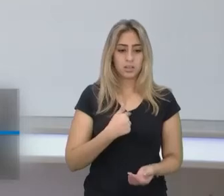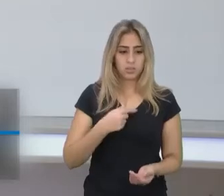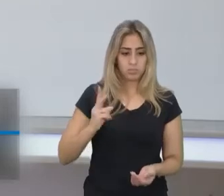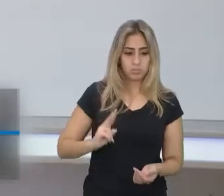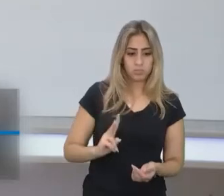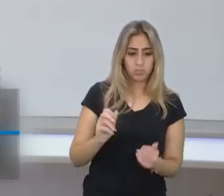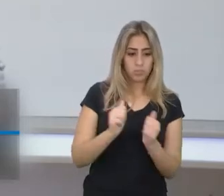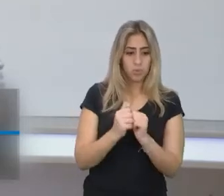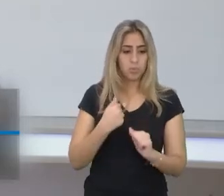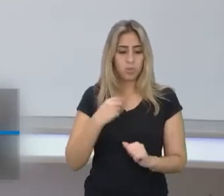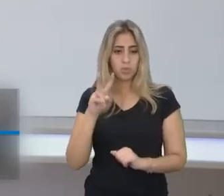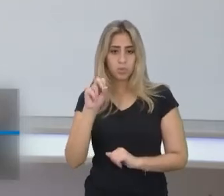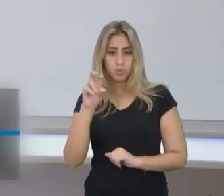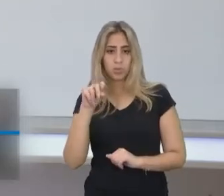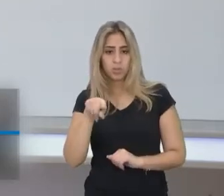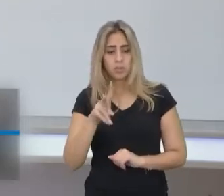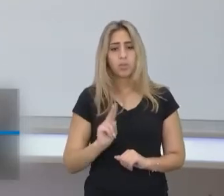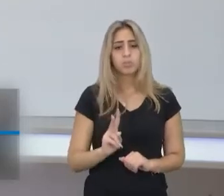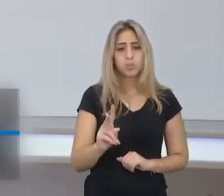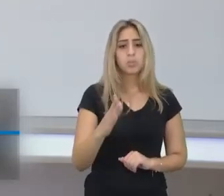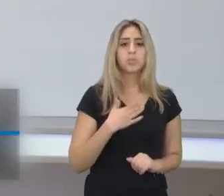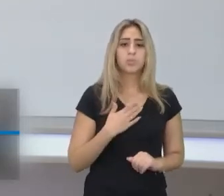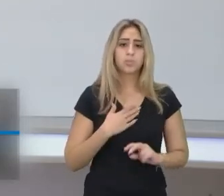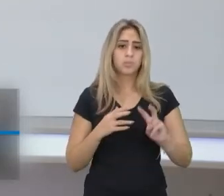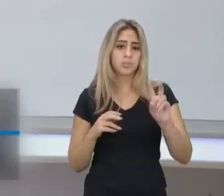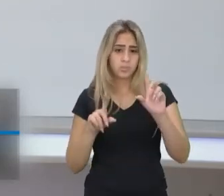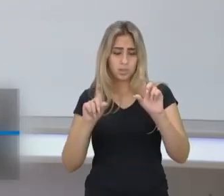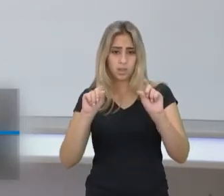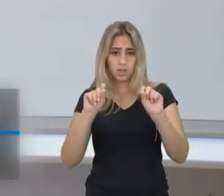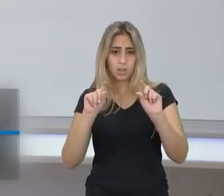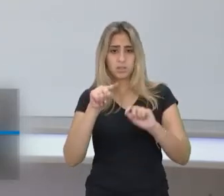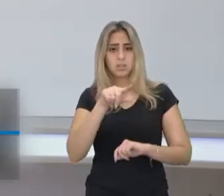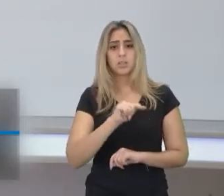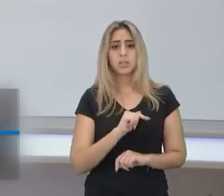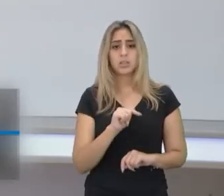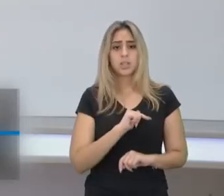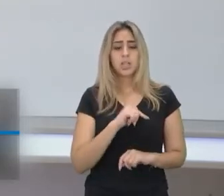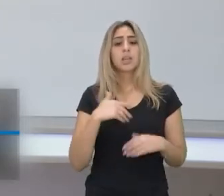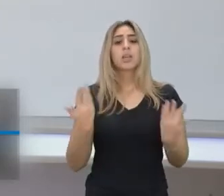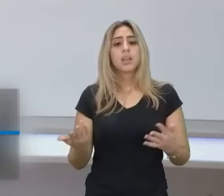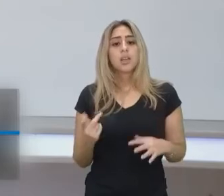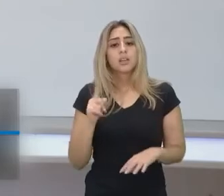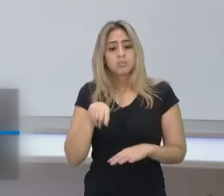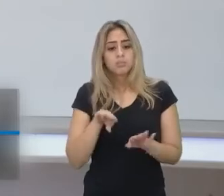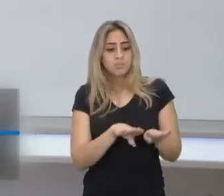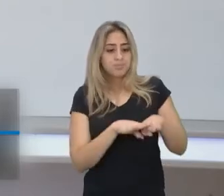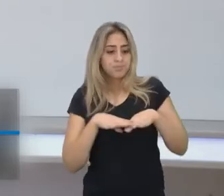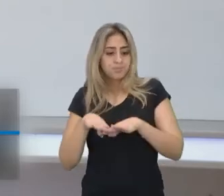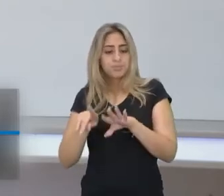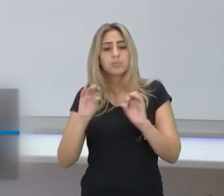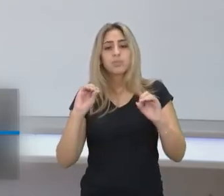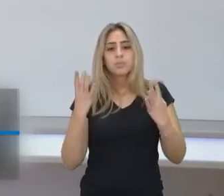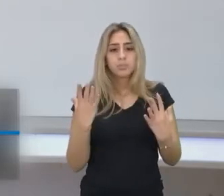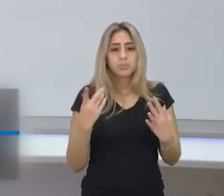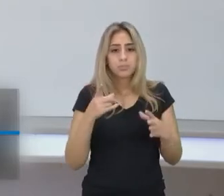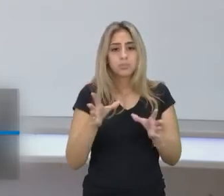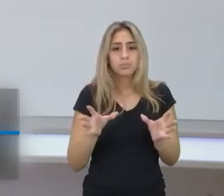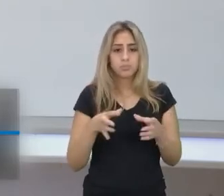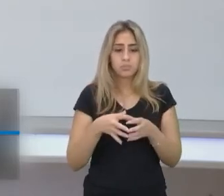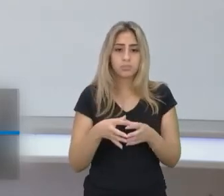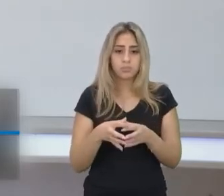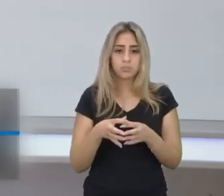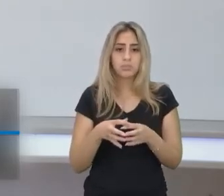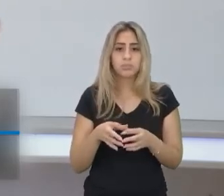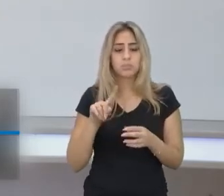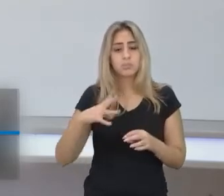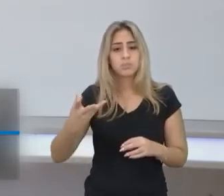continuar com os meus 50 e ele vai continuar com os 10 que ele tem. Então, essa que é a relação que acontece no equilíbrio químico.